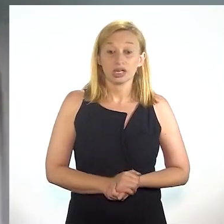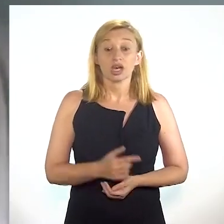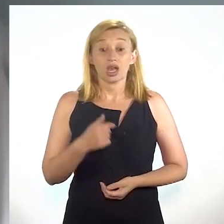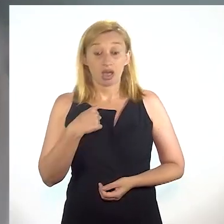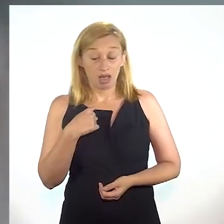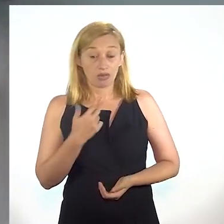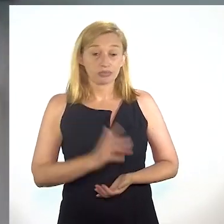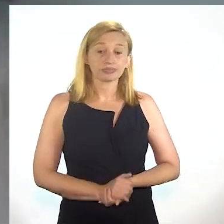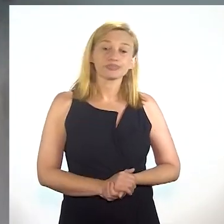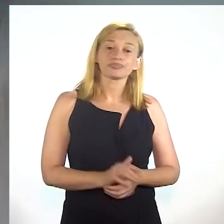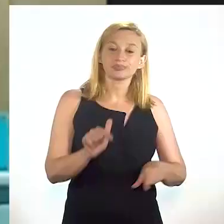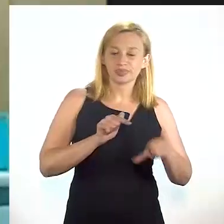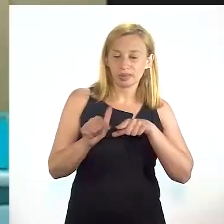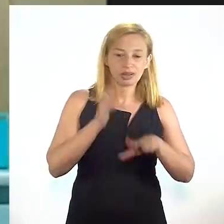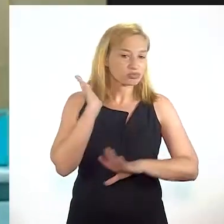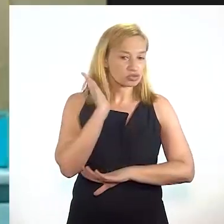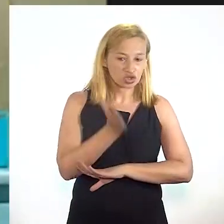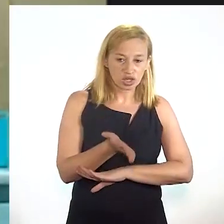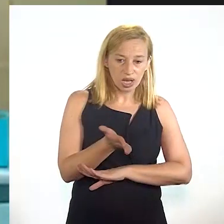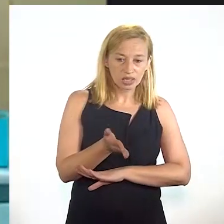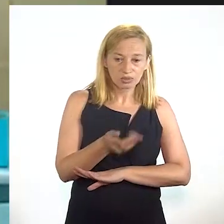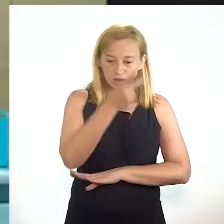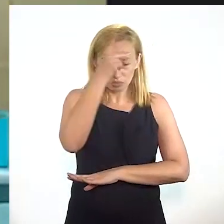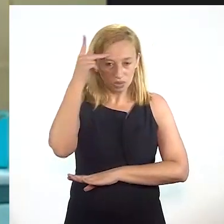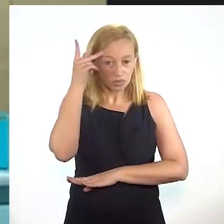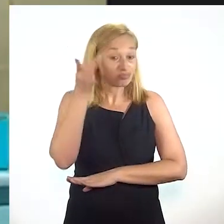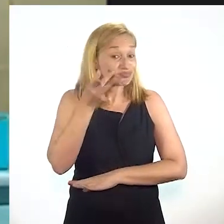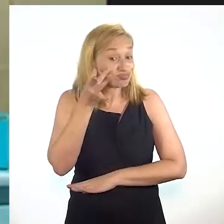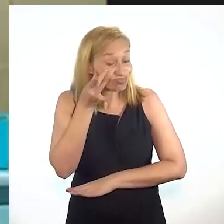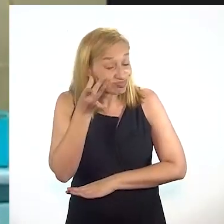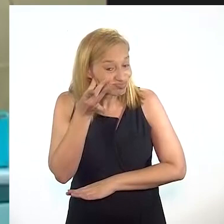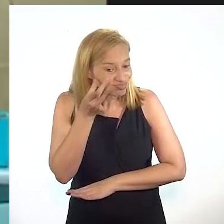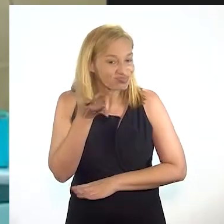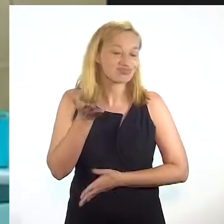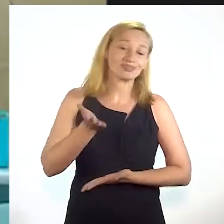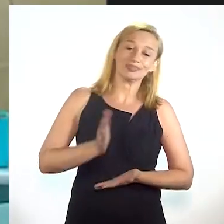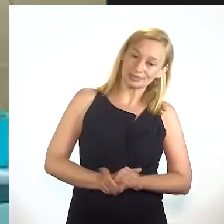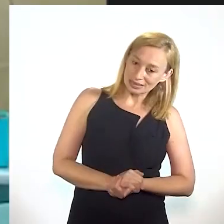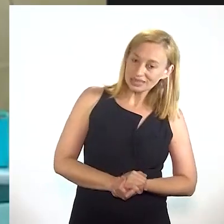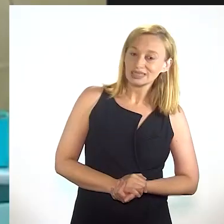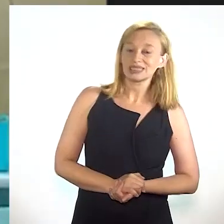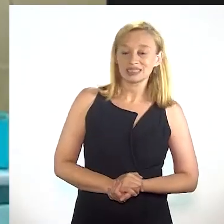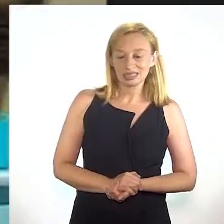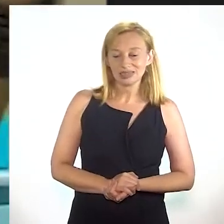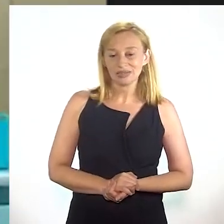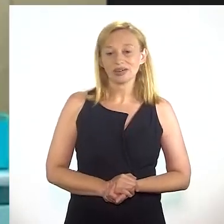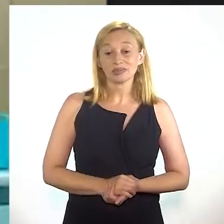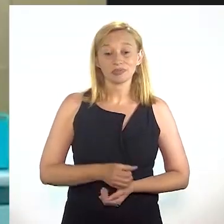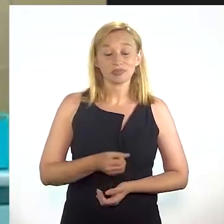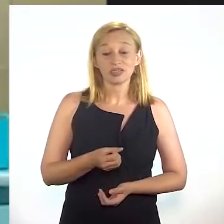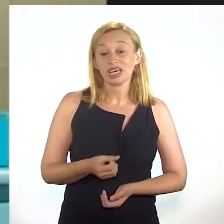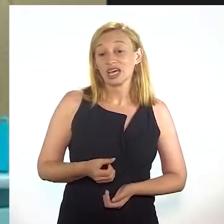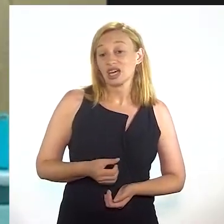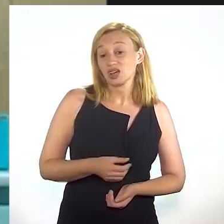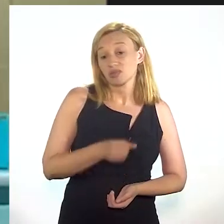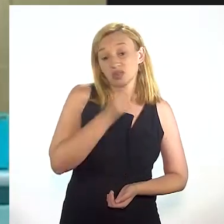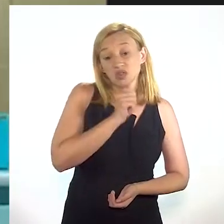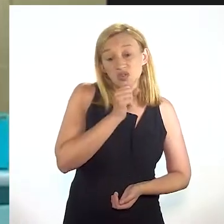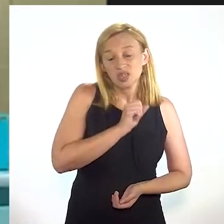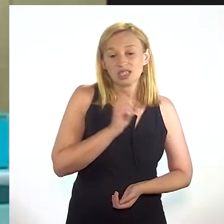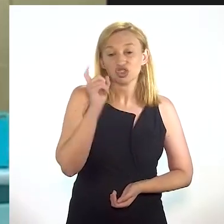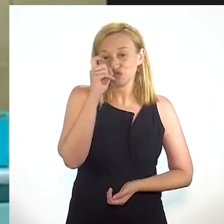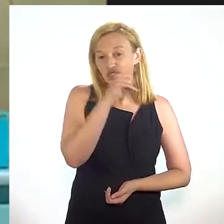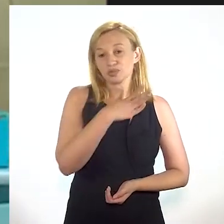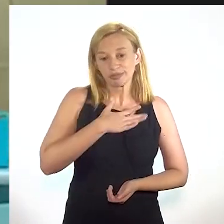dos negócios? Eu confesso que, para mim, como eu trabalhava diretamente com pessoas, pessoalmente, principalmente